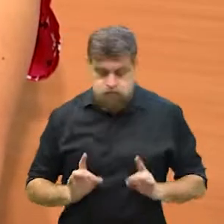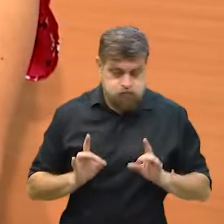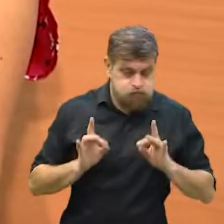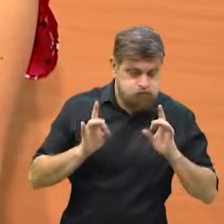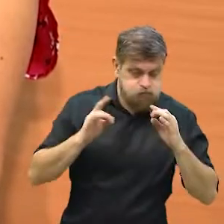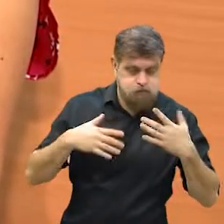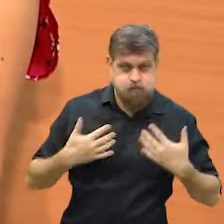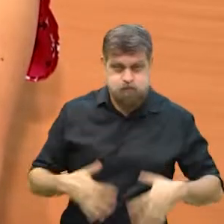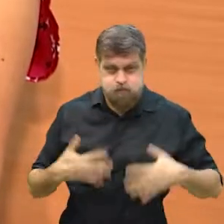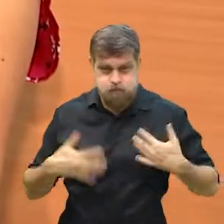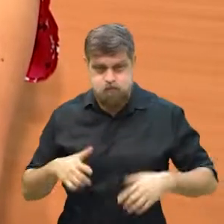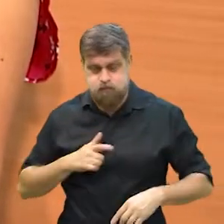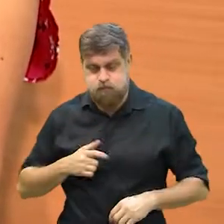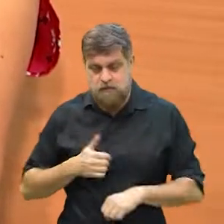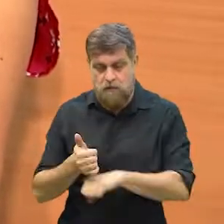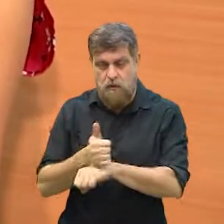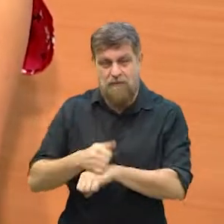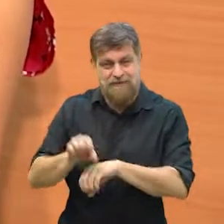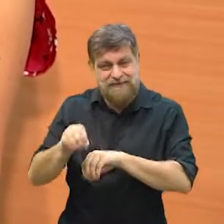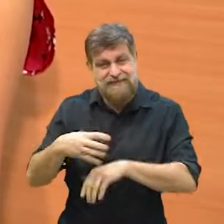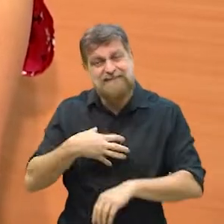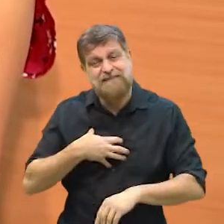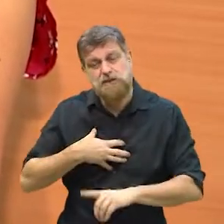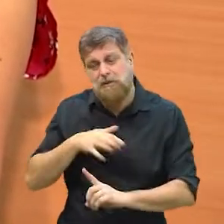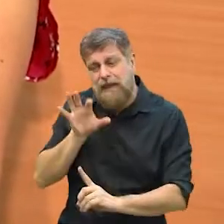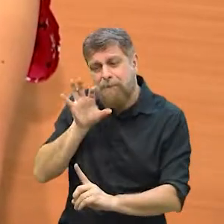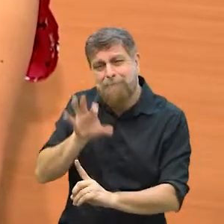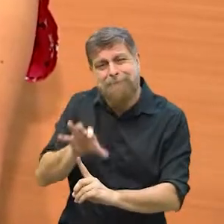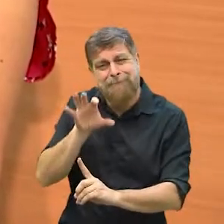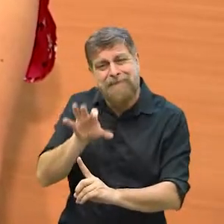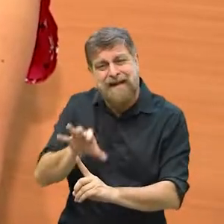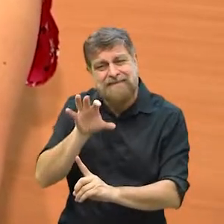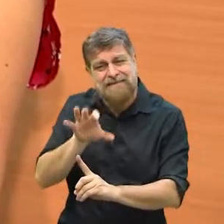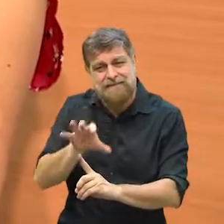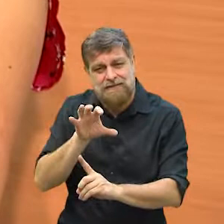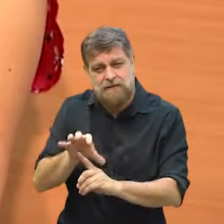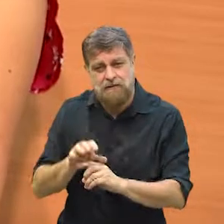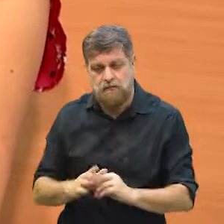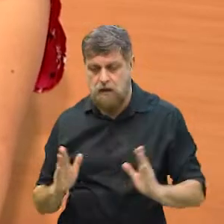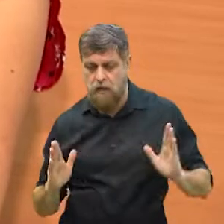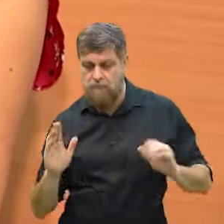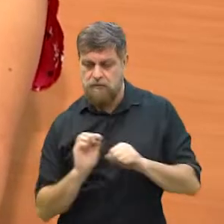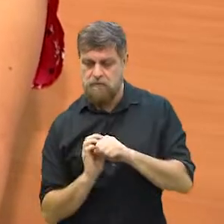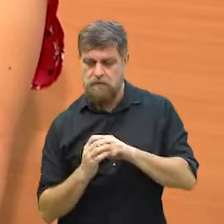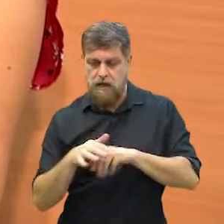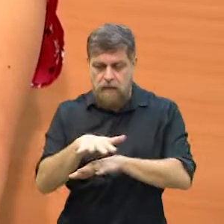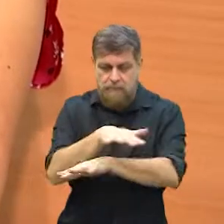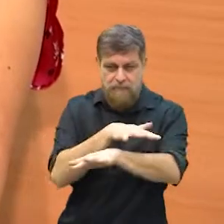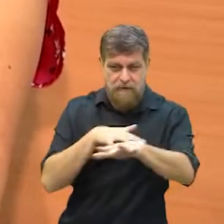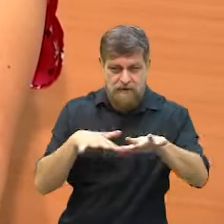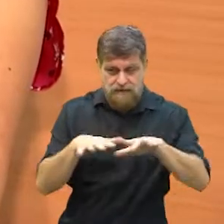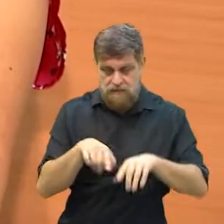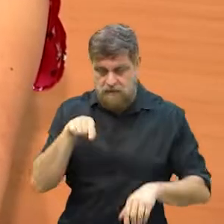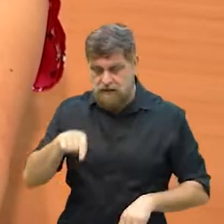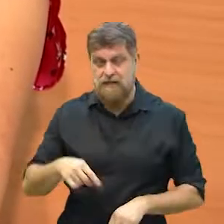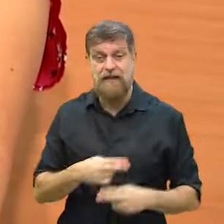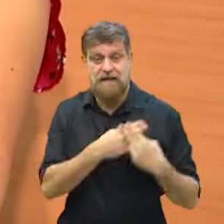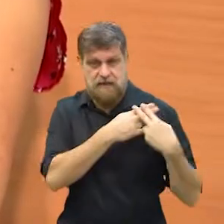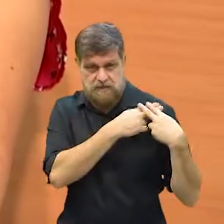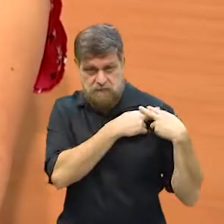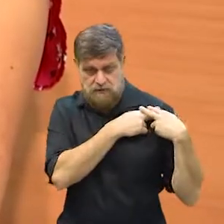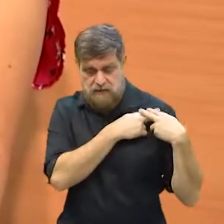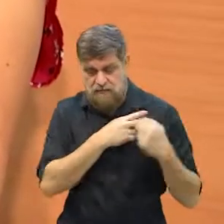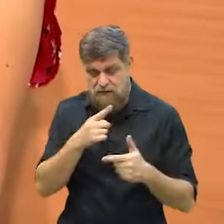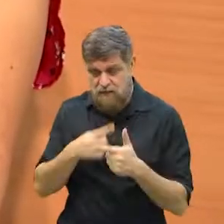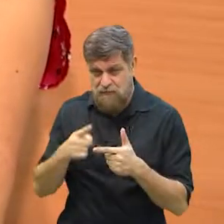com muita pressão sobre os profissionais da educação, que ao longo do período da pandemia tiveram que dar conta